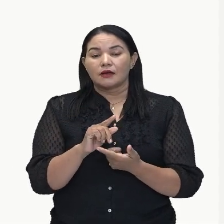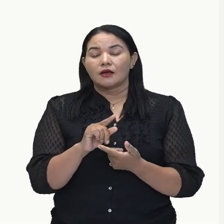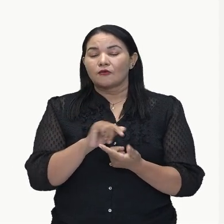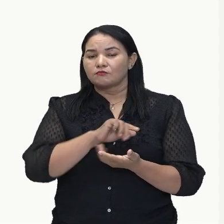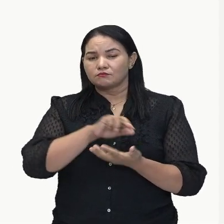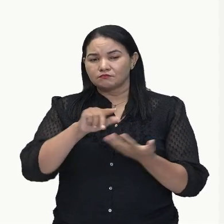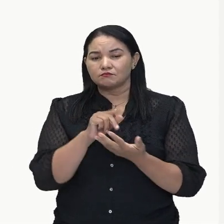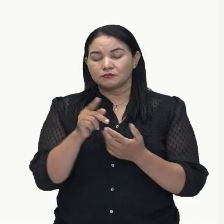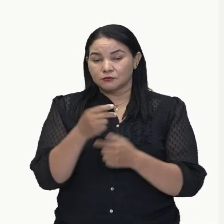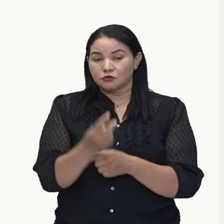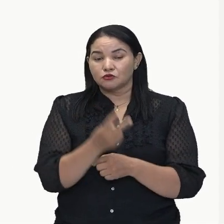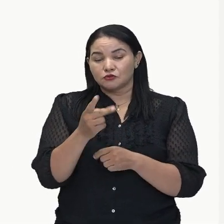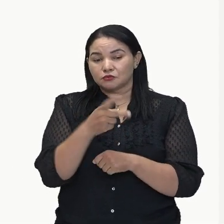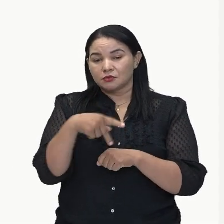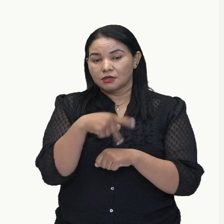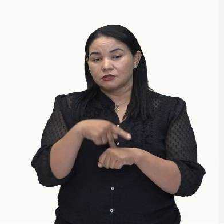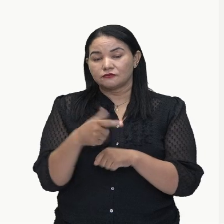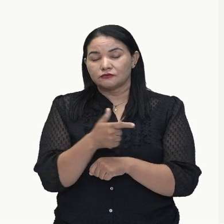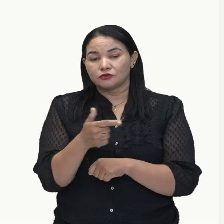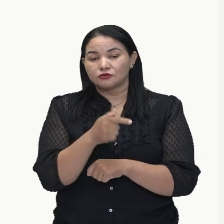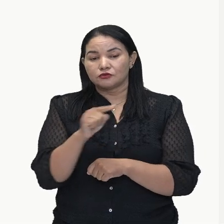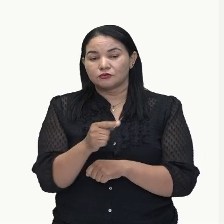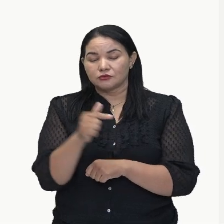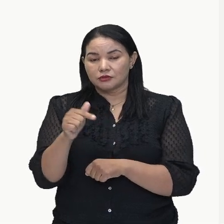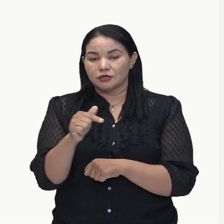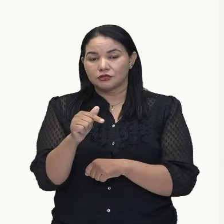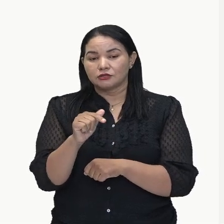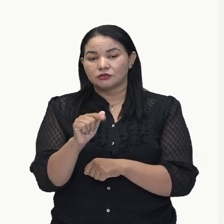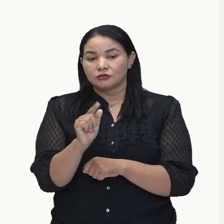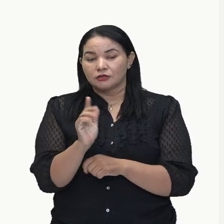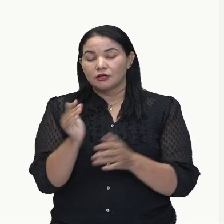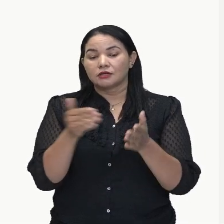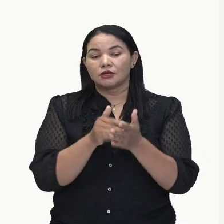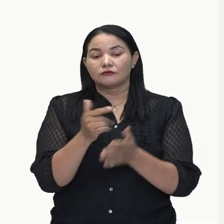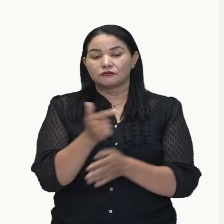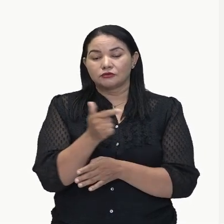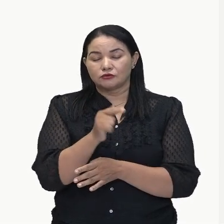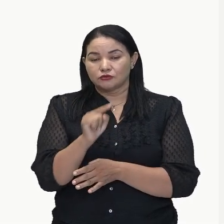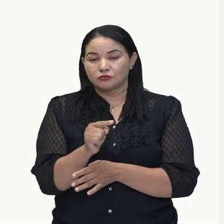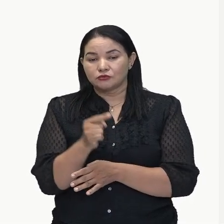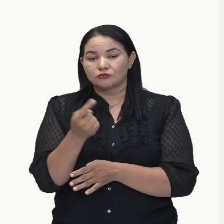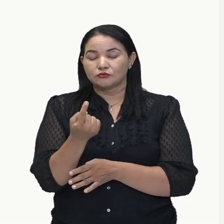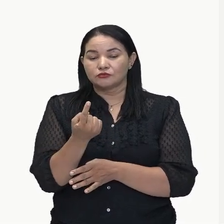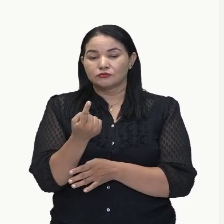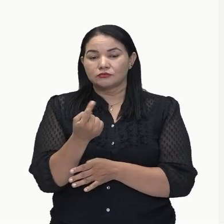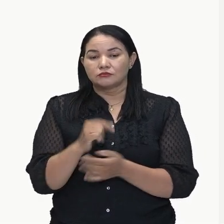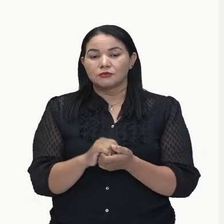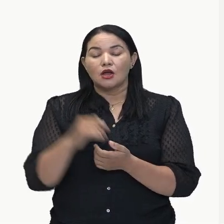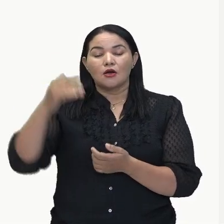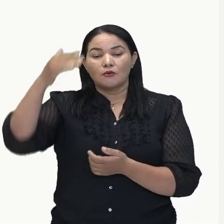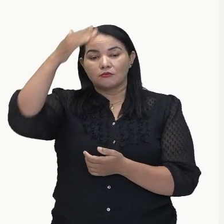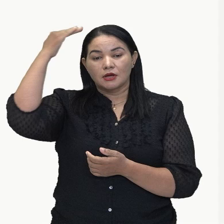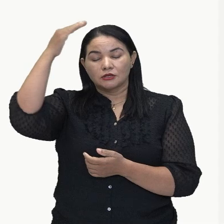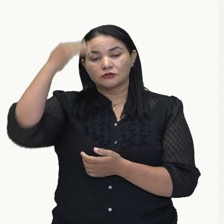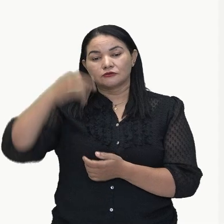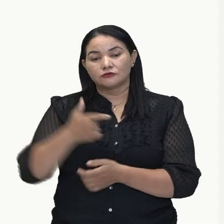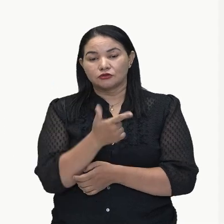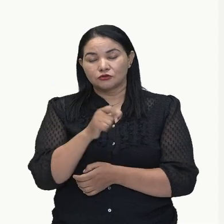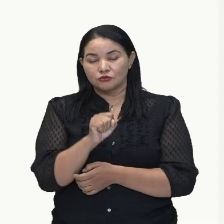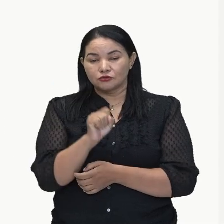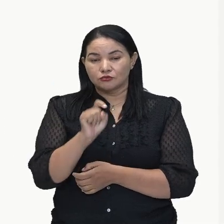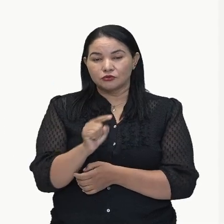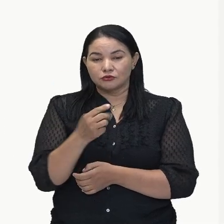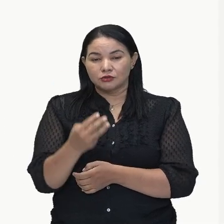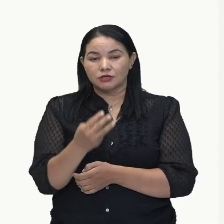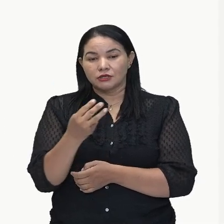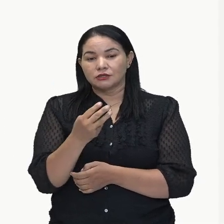de 22,7 a 22,1, né? O México com 28,3,